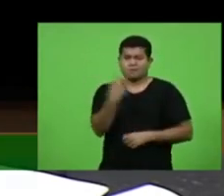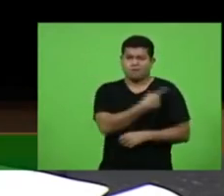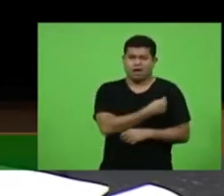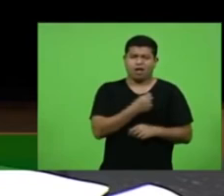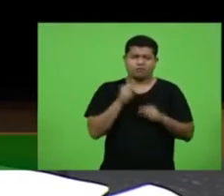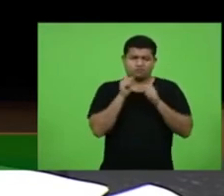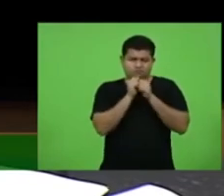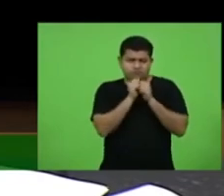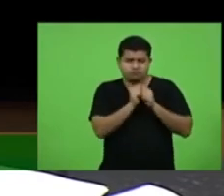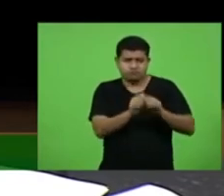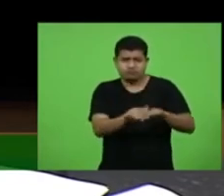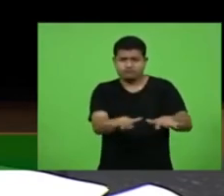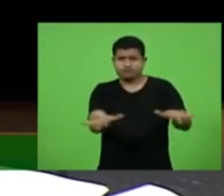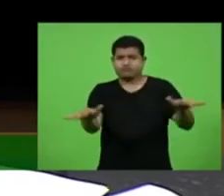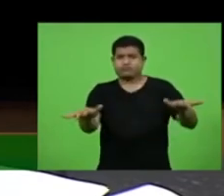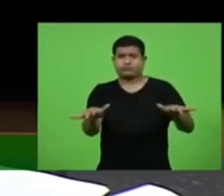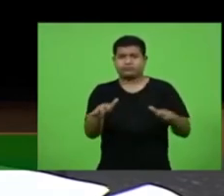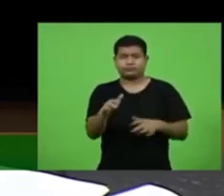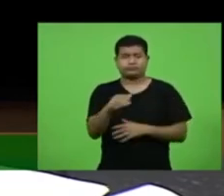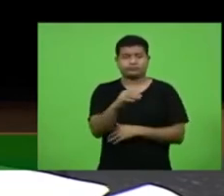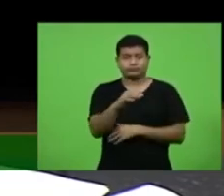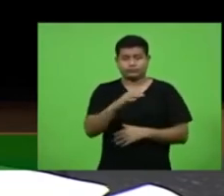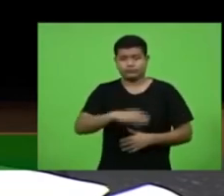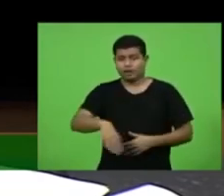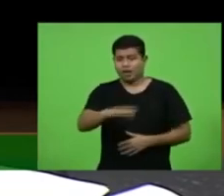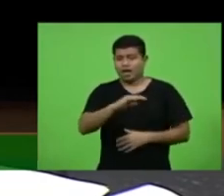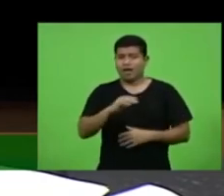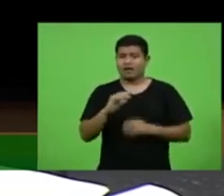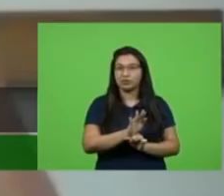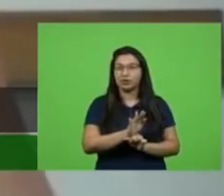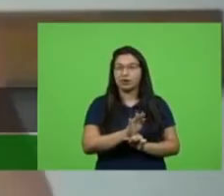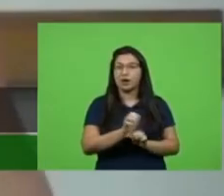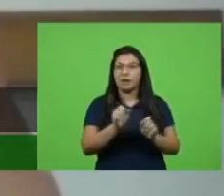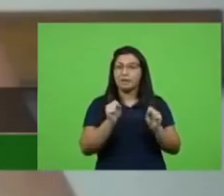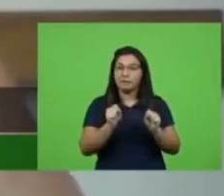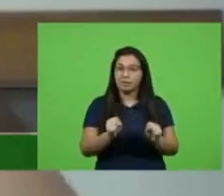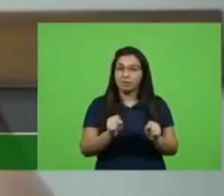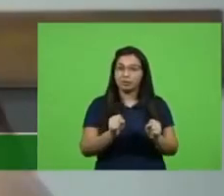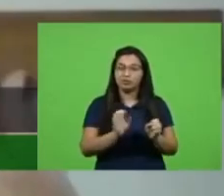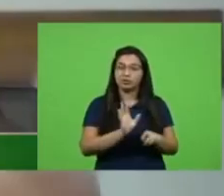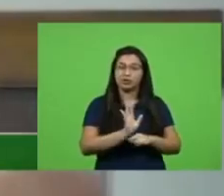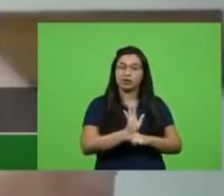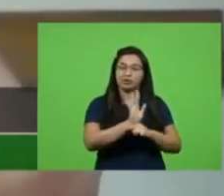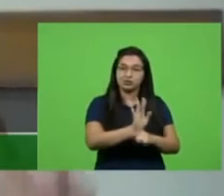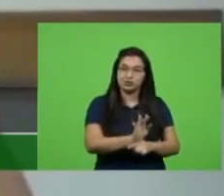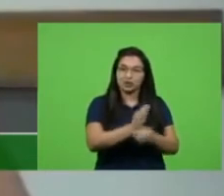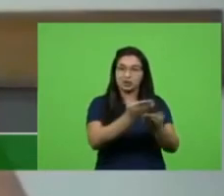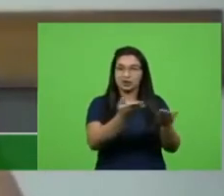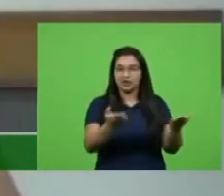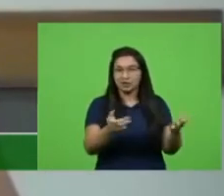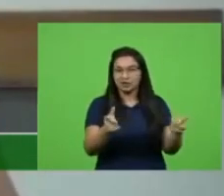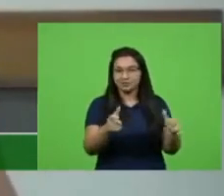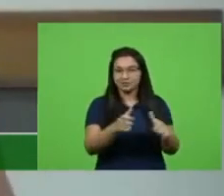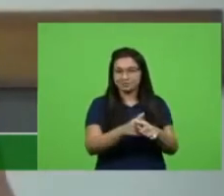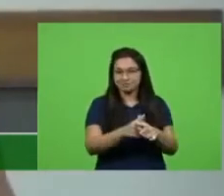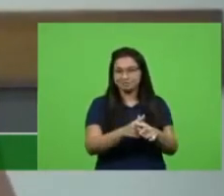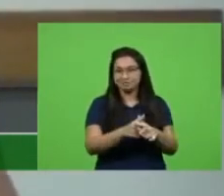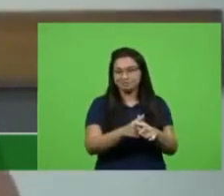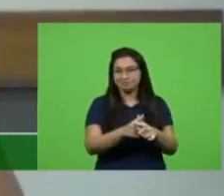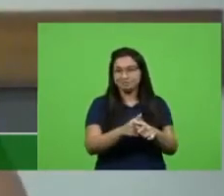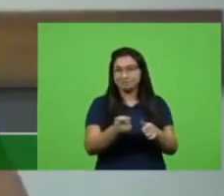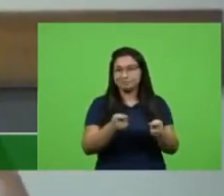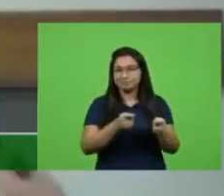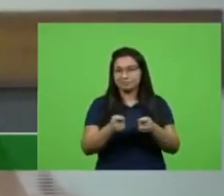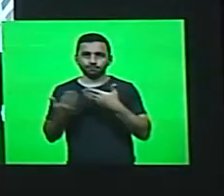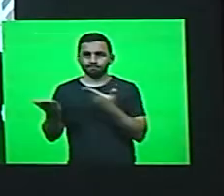cidadão catarinense. A deputada Paulinha defendeu ainda a adoção de medidas